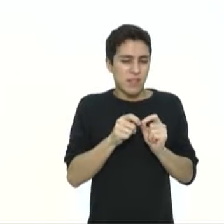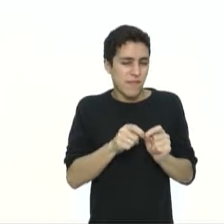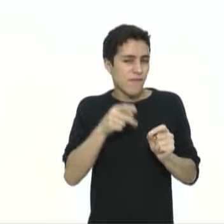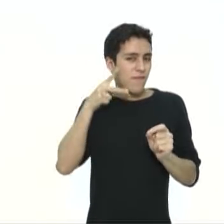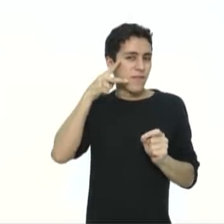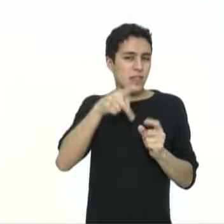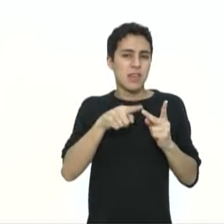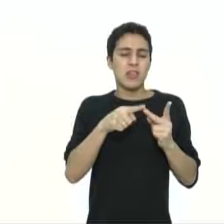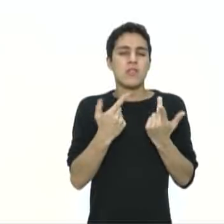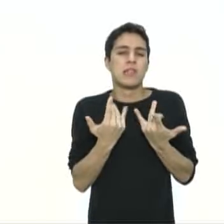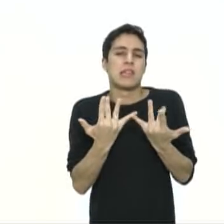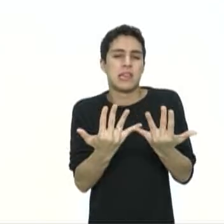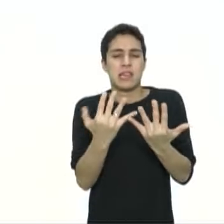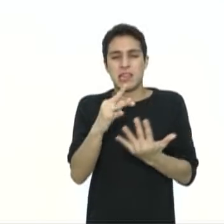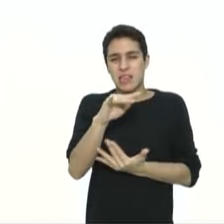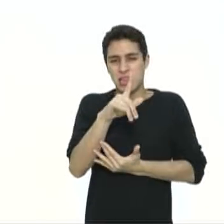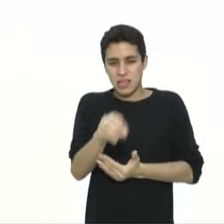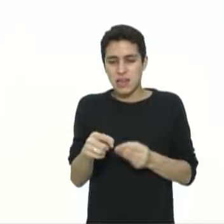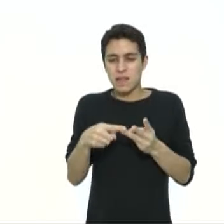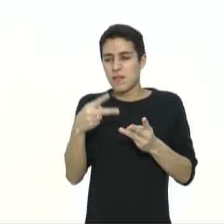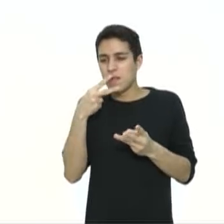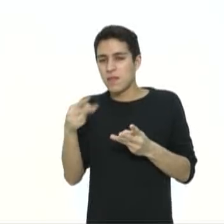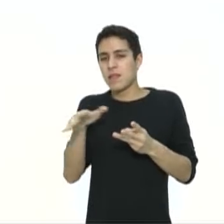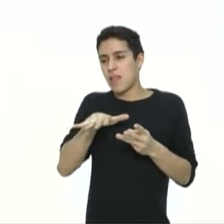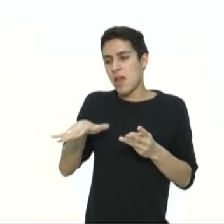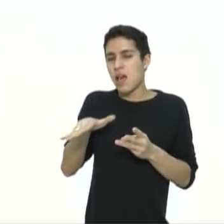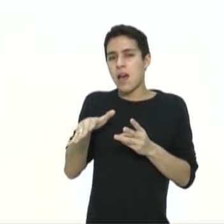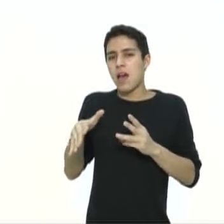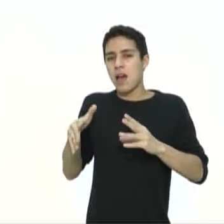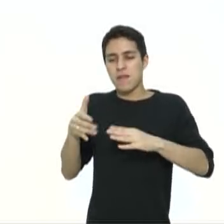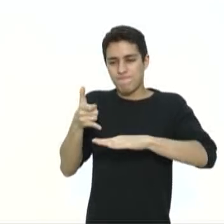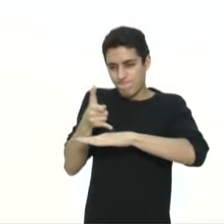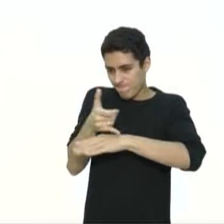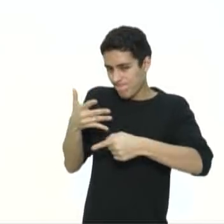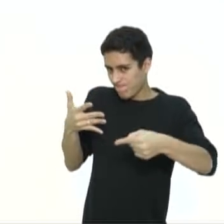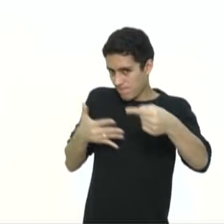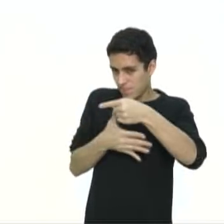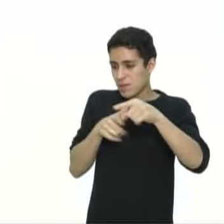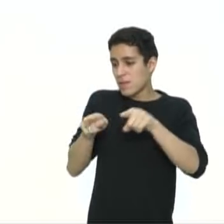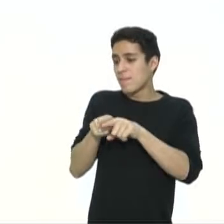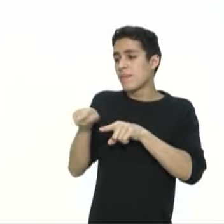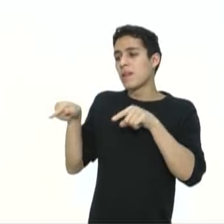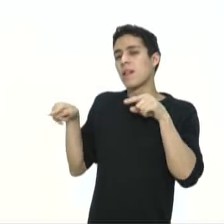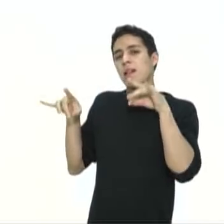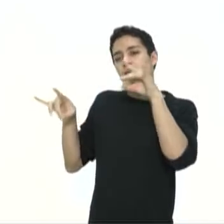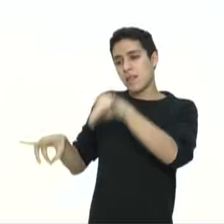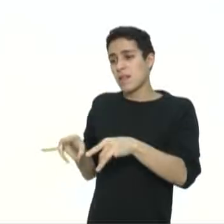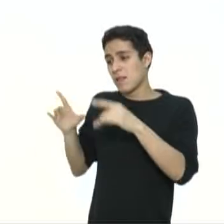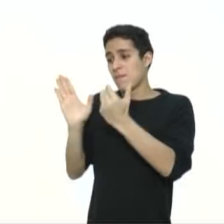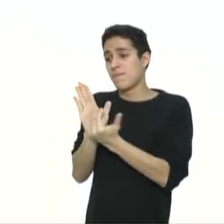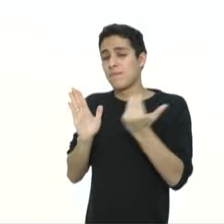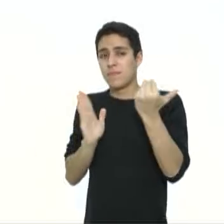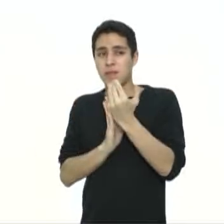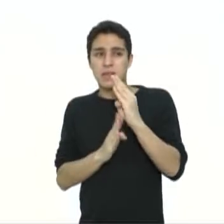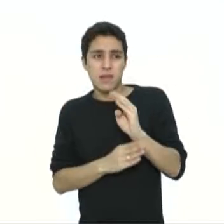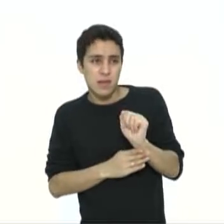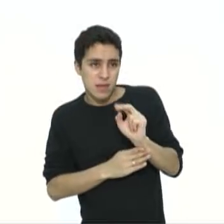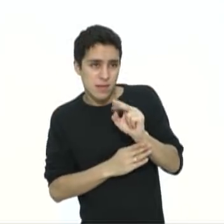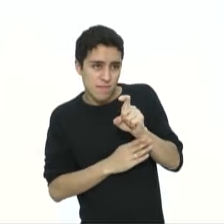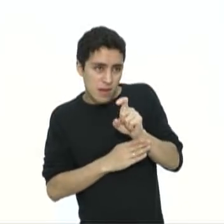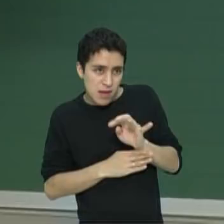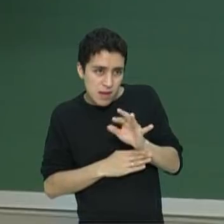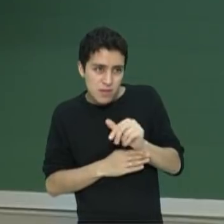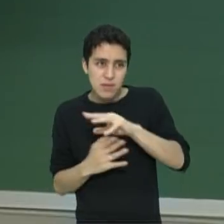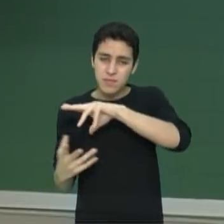trigo, tabaco, a indústria siderúrgica, a questão da Austrália, aí, que é a maior produtora de bauxita do planeta,